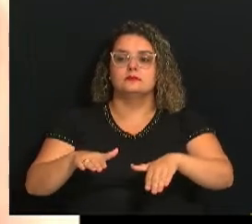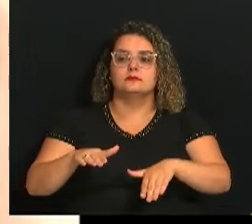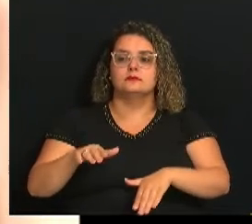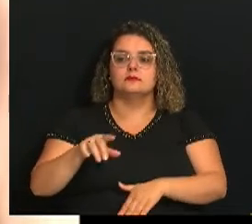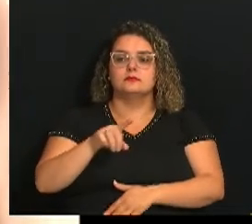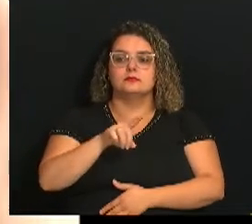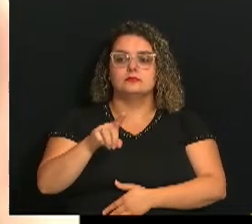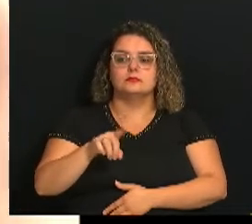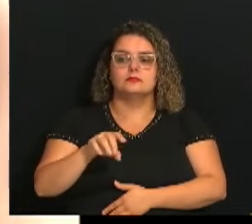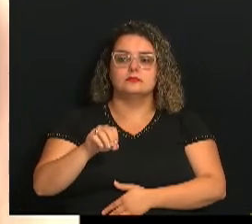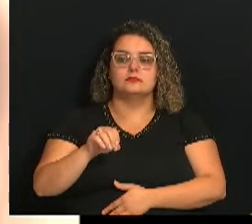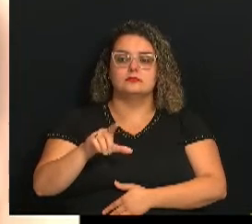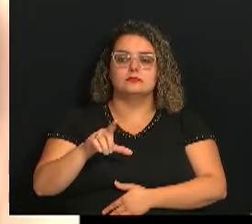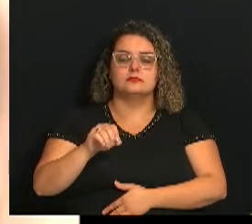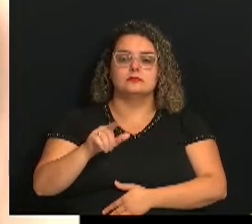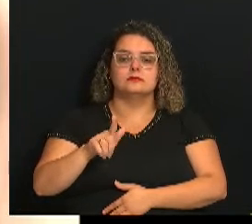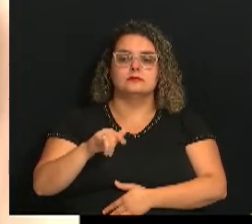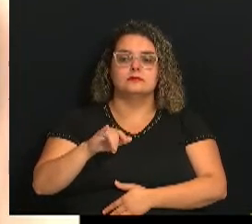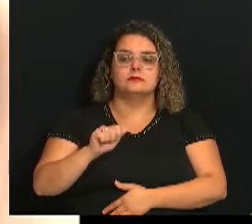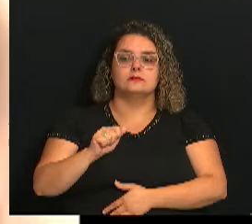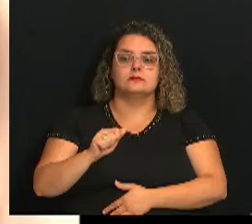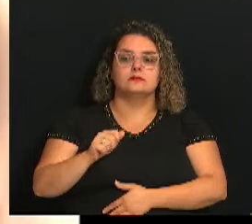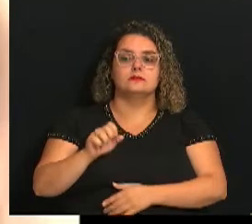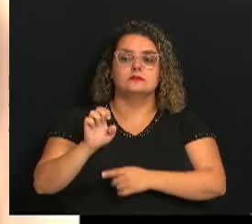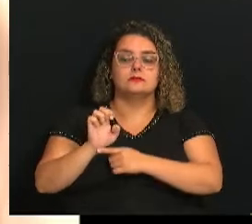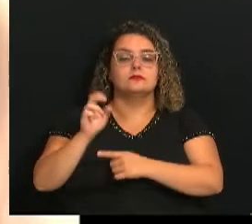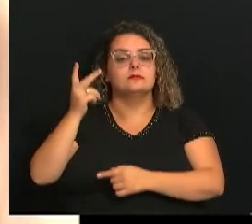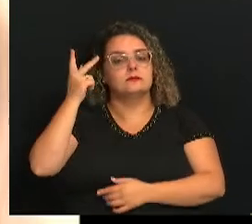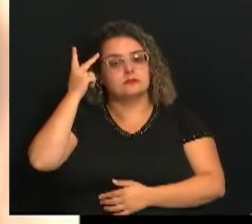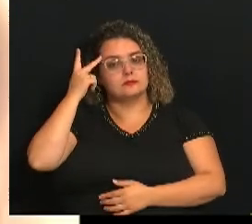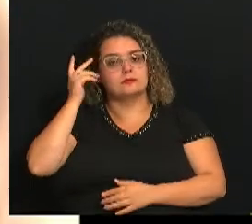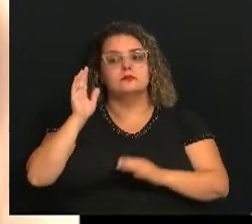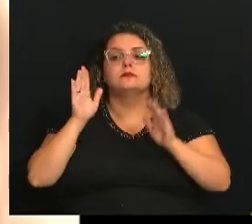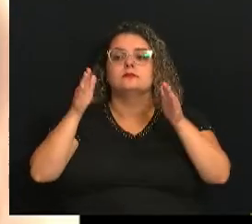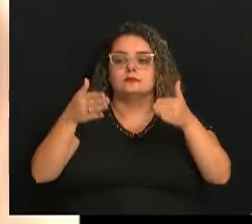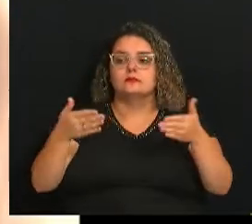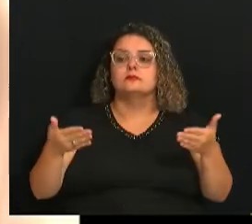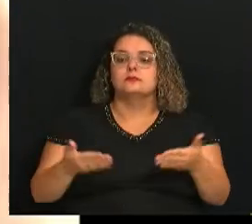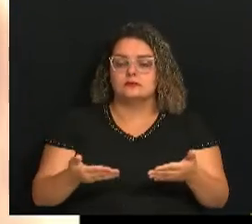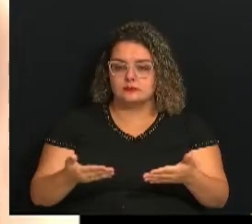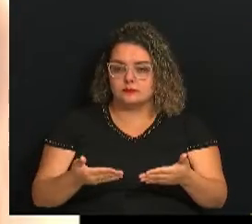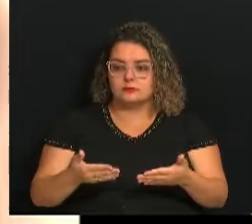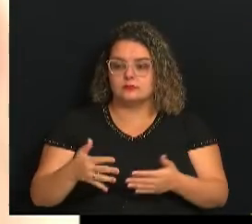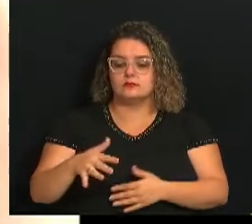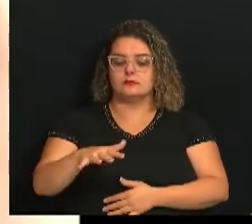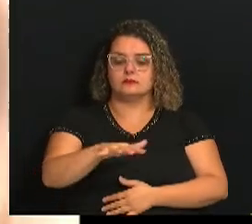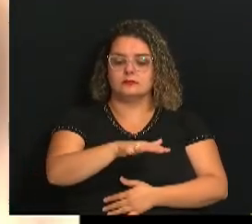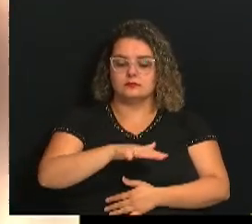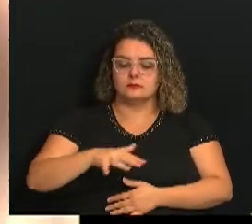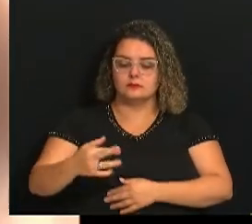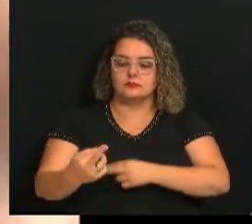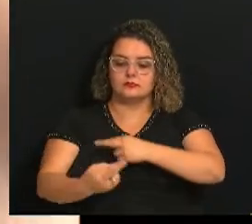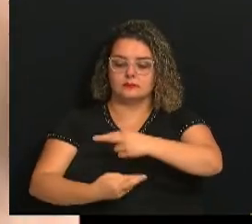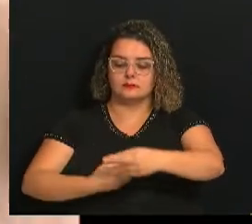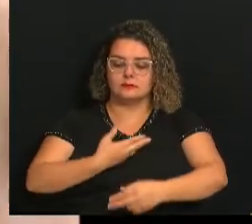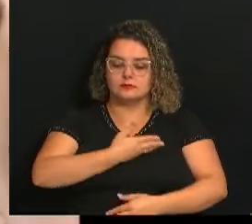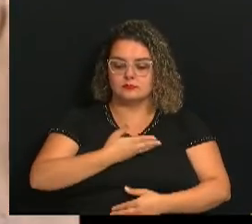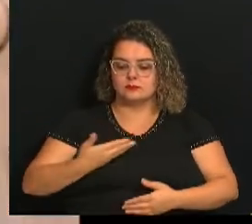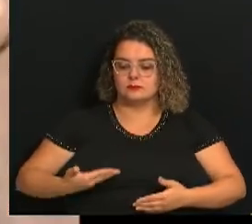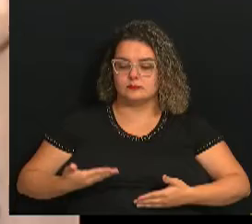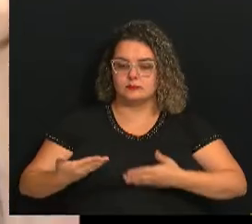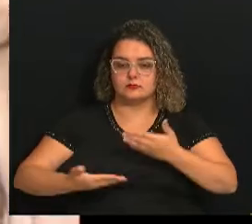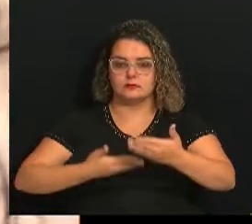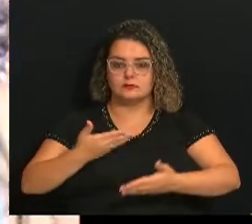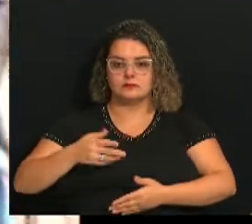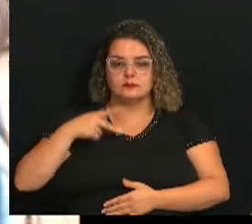estado de São Paulo. Como o nosso foco aqui hoje é essa relação do funcionalismo público com as